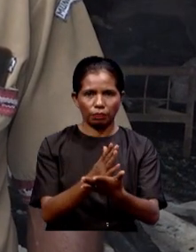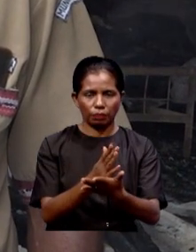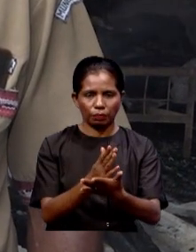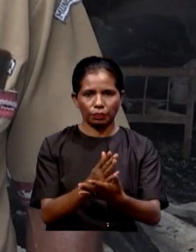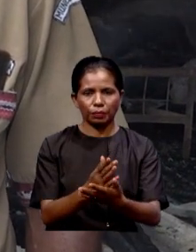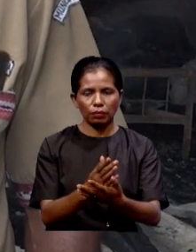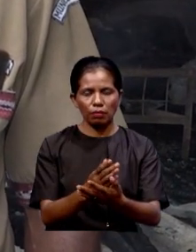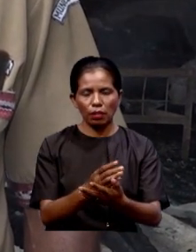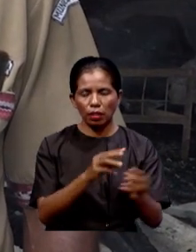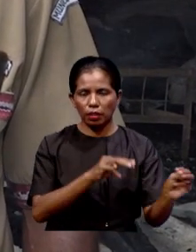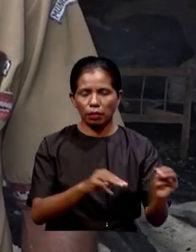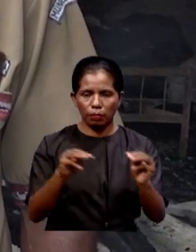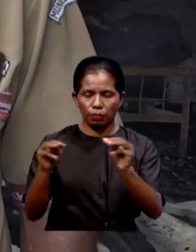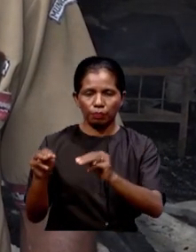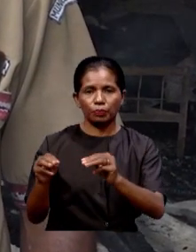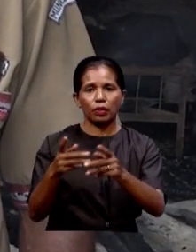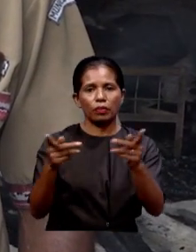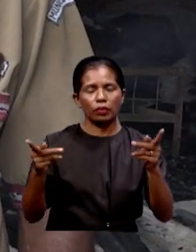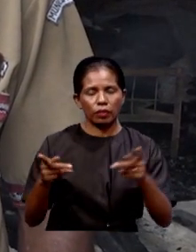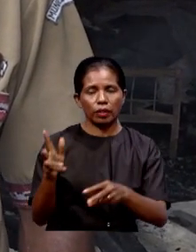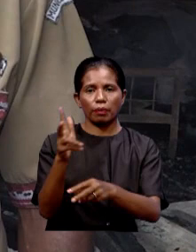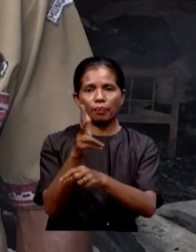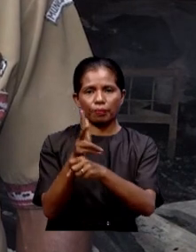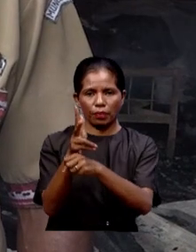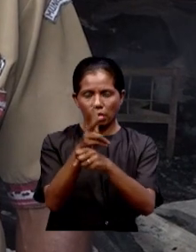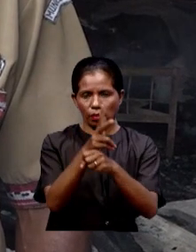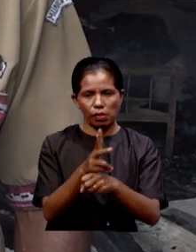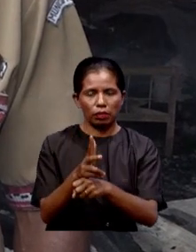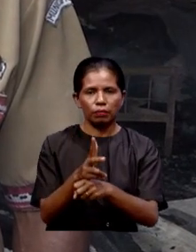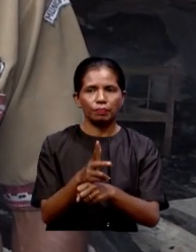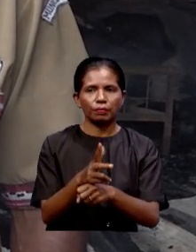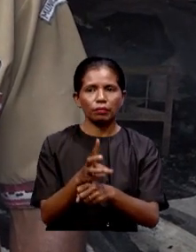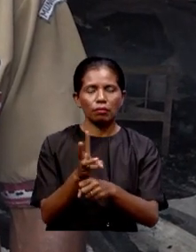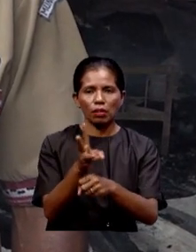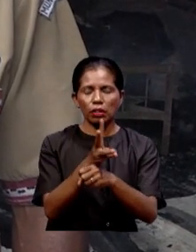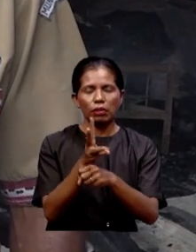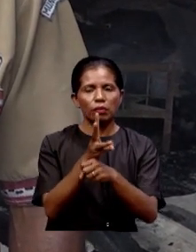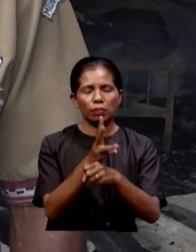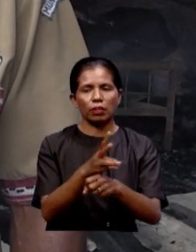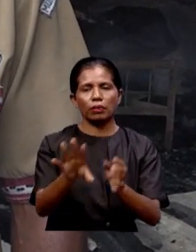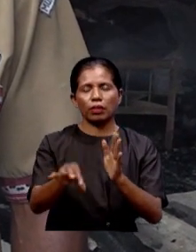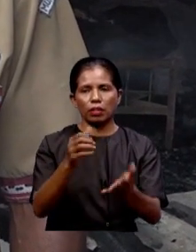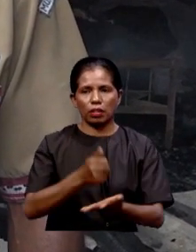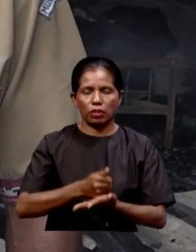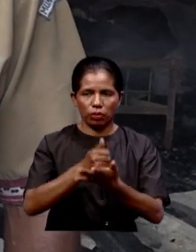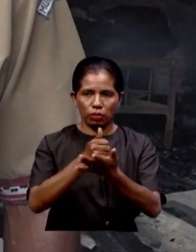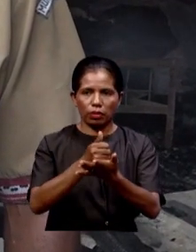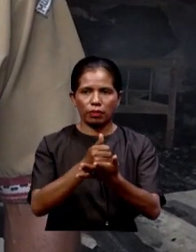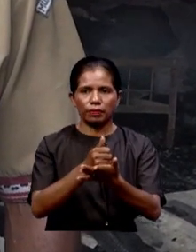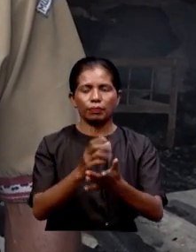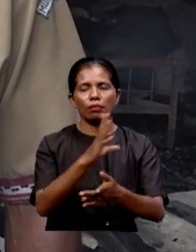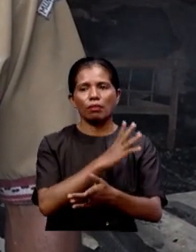iha fatin bombeiros para o de retan emergência. Atendimento de emergência, no mas